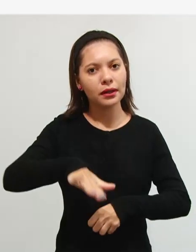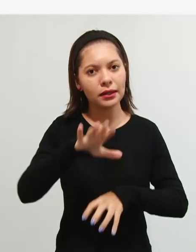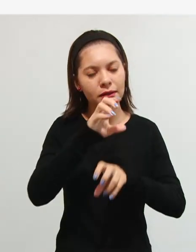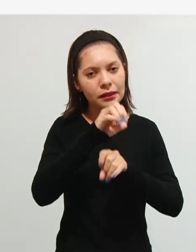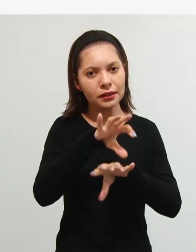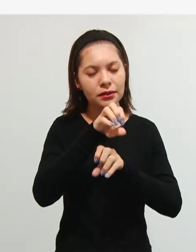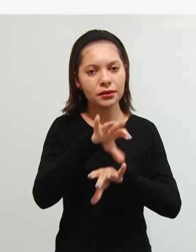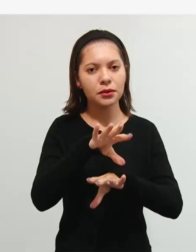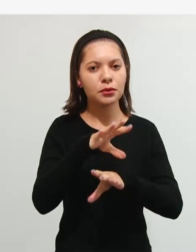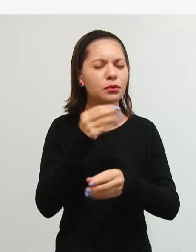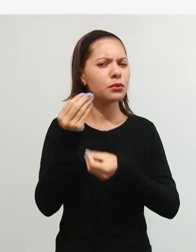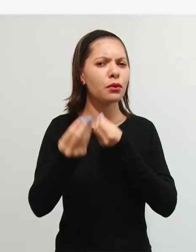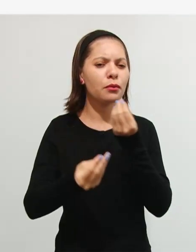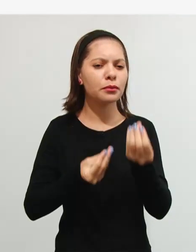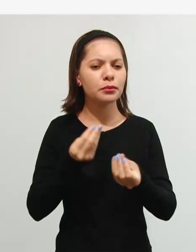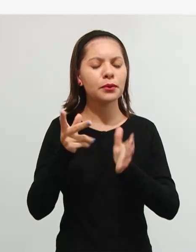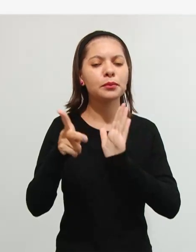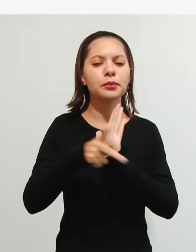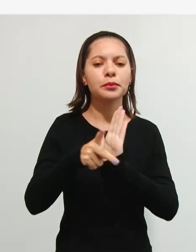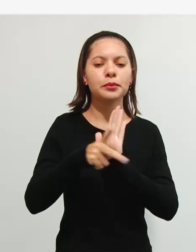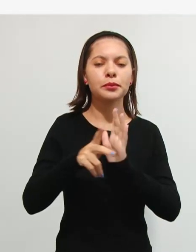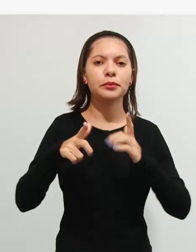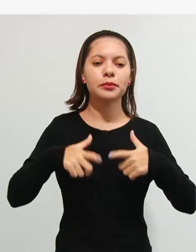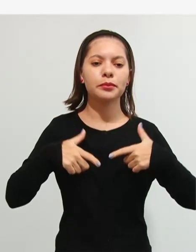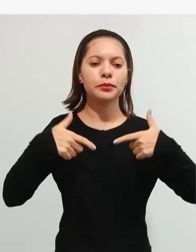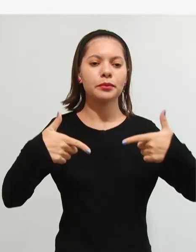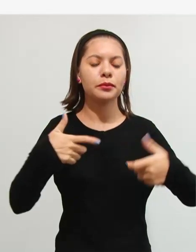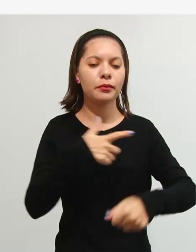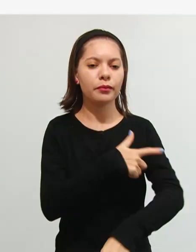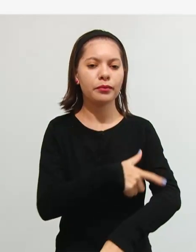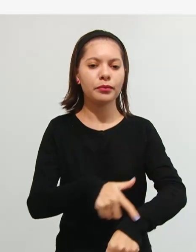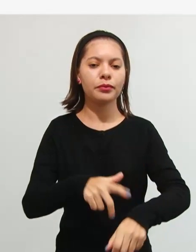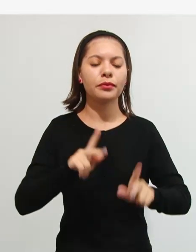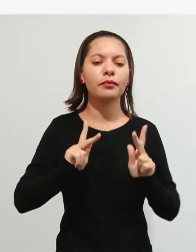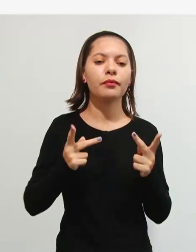elas é o próprio comportamento do ser humano em